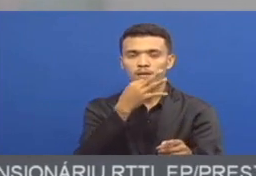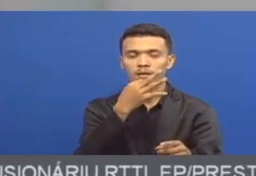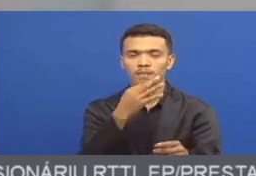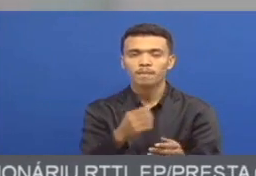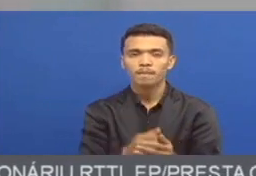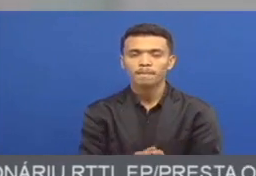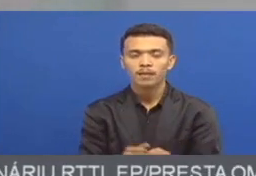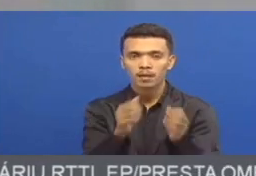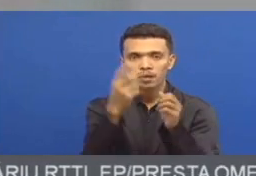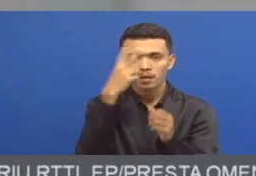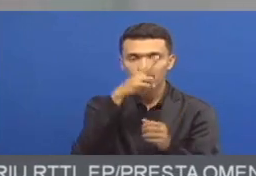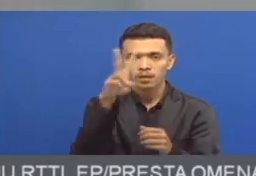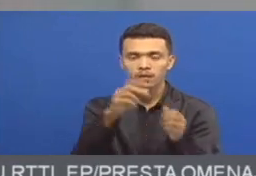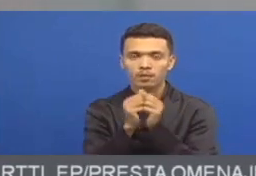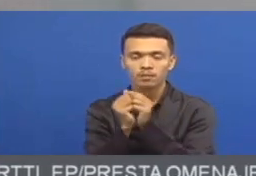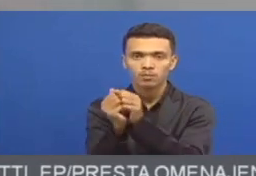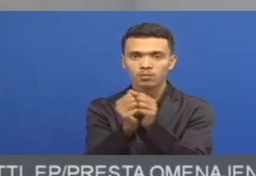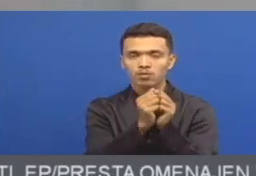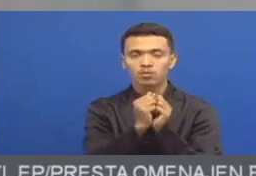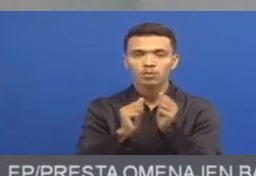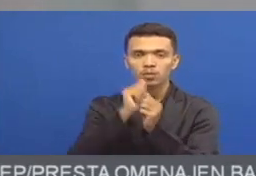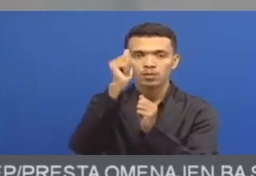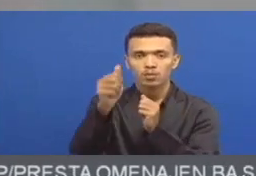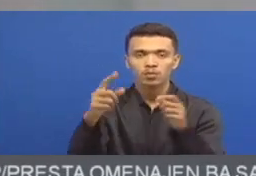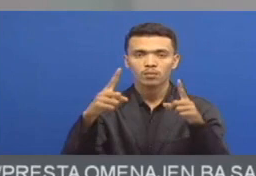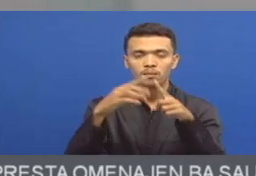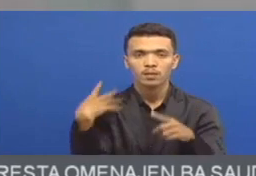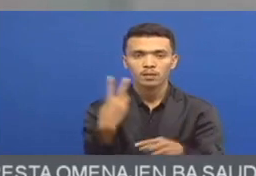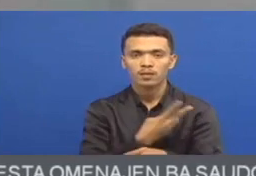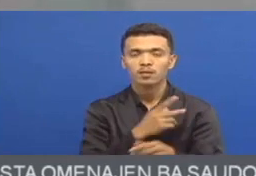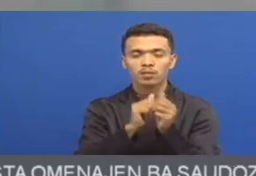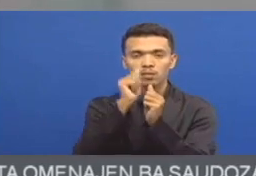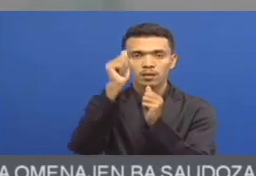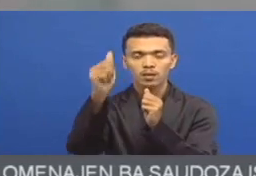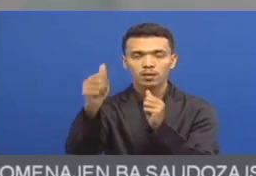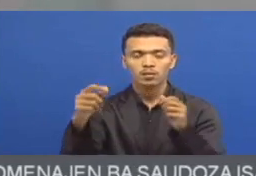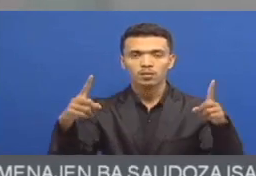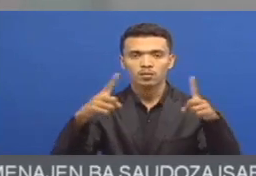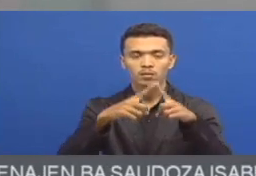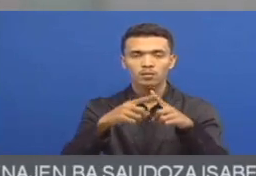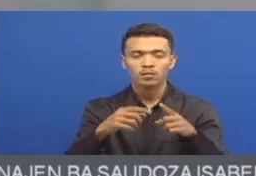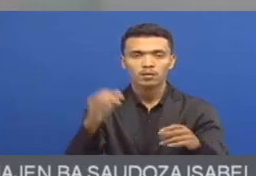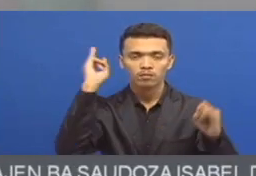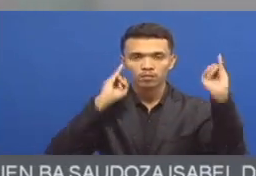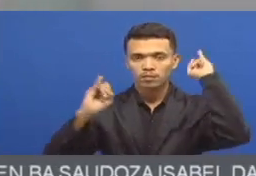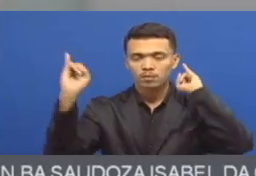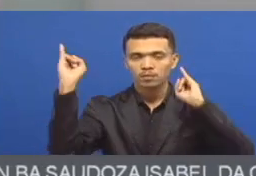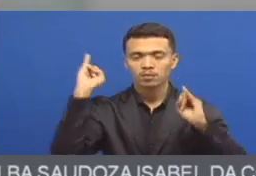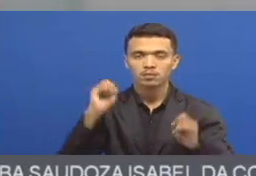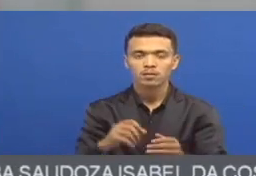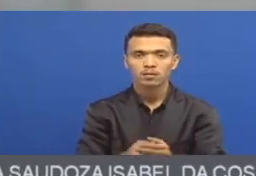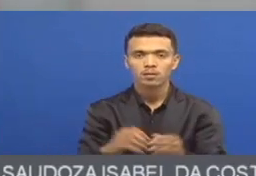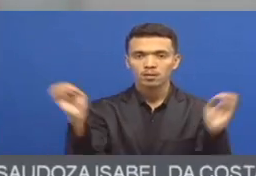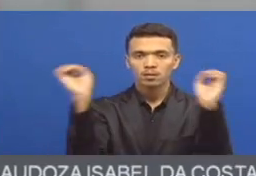Interpol acompanha helde Interpol sempre hato baita i te hato bete low information sira laos ne di kona ba